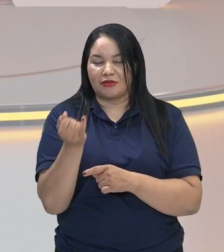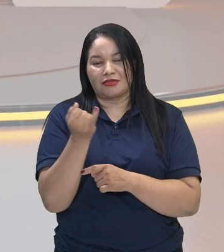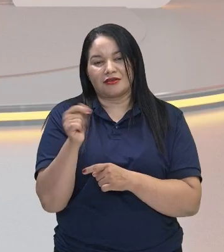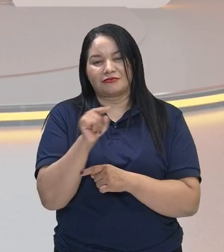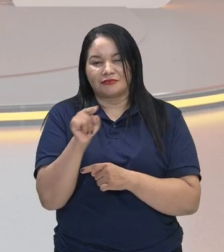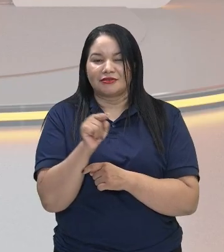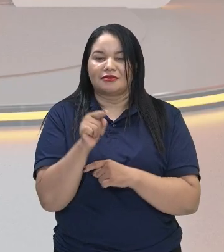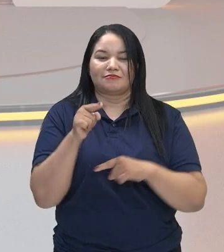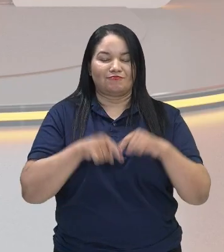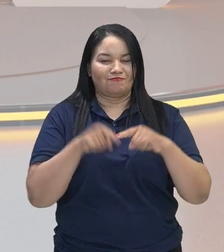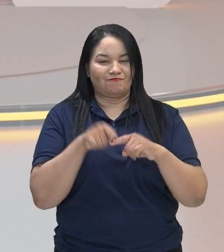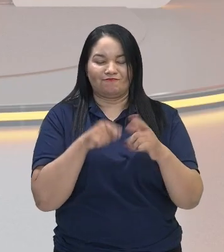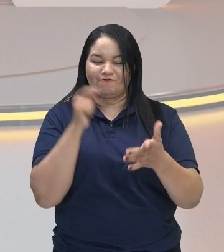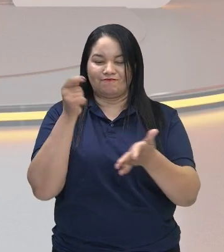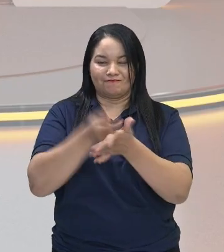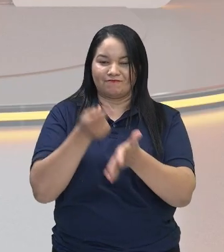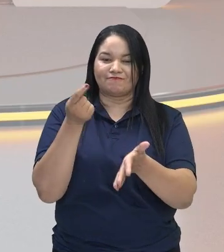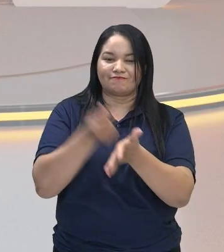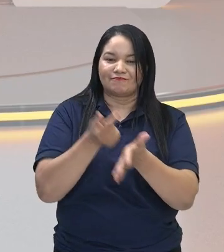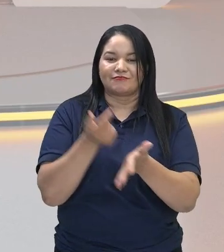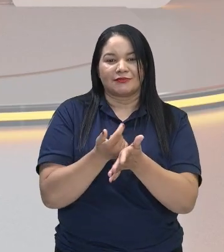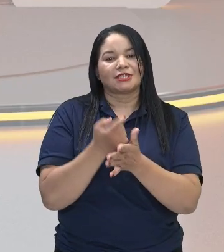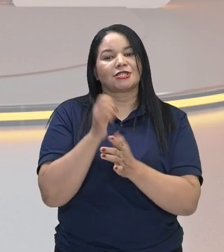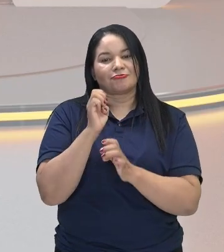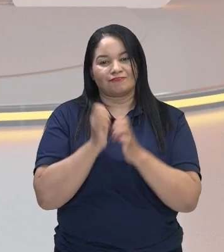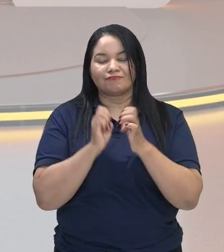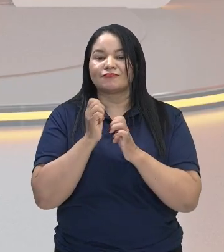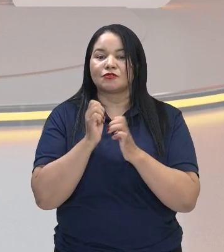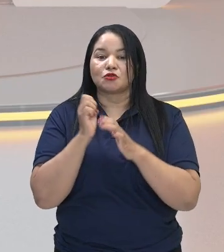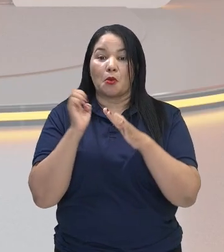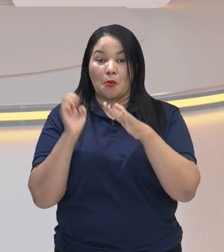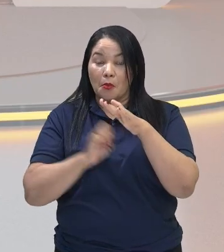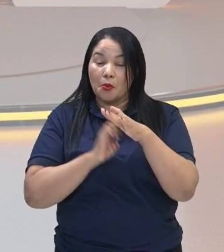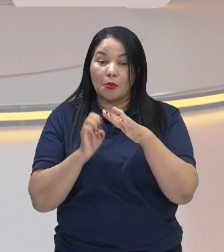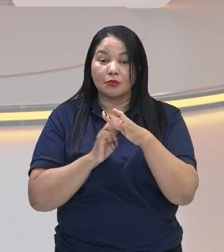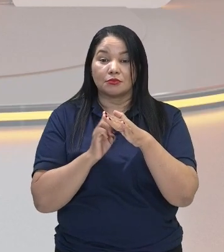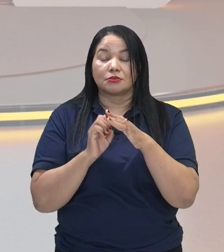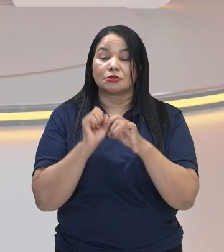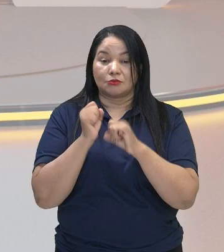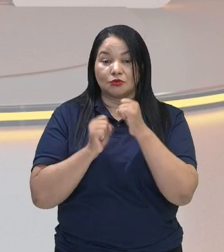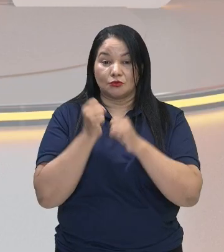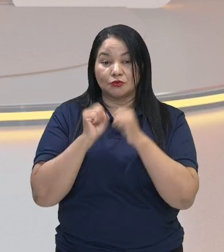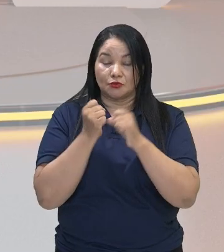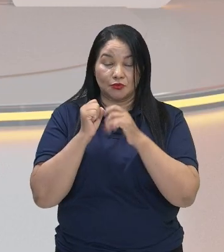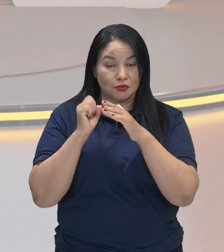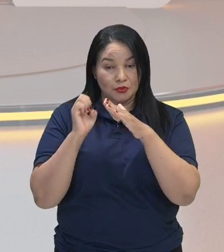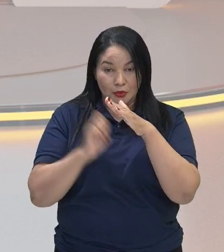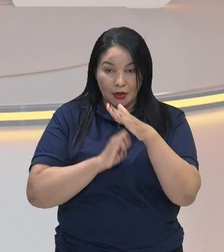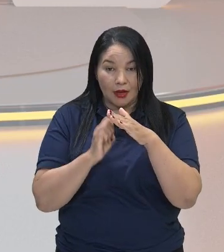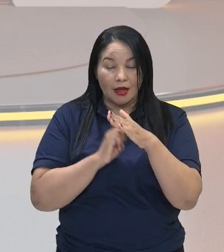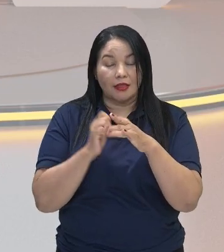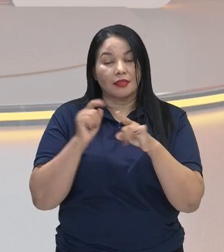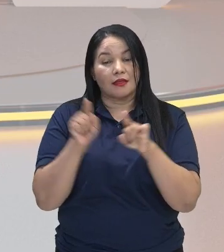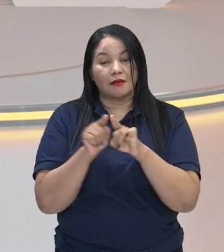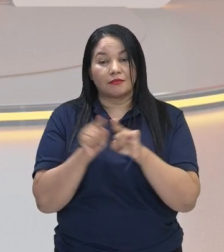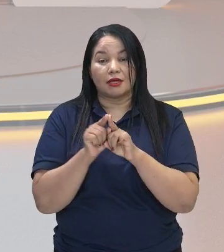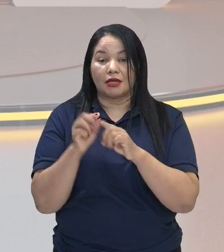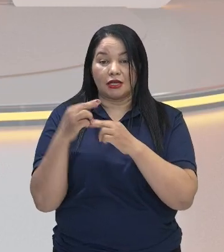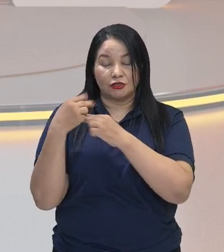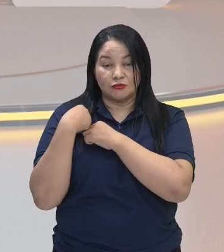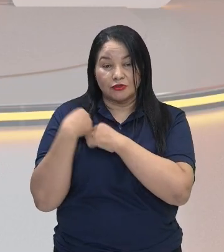seja consumido. E a indústria cultural, gente, é sim uma responsável por levar aquela